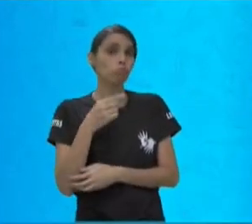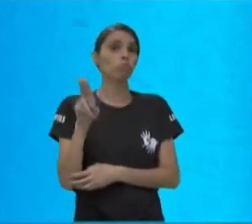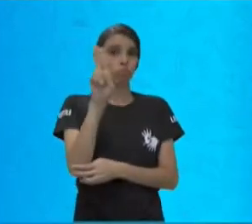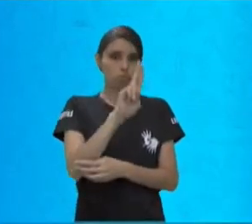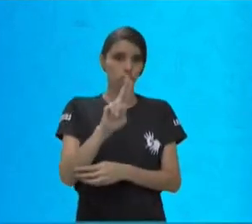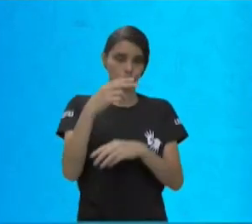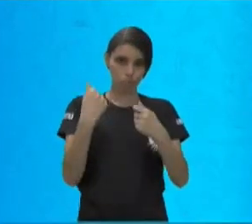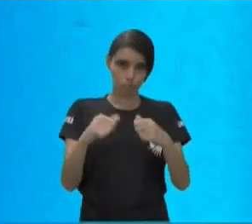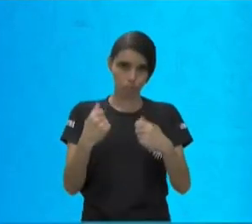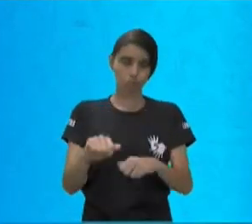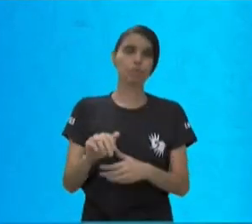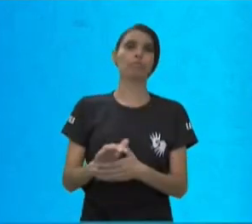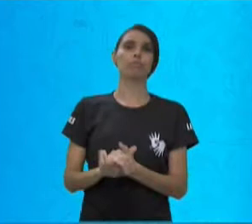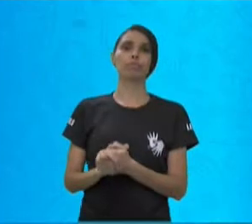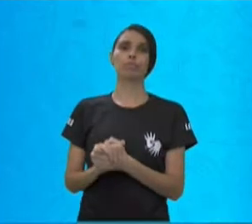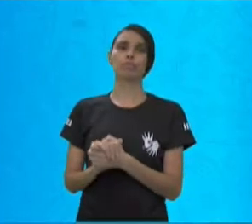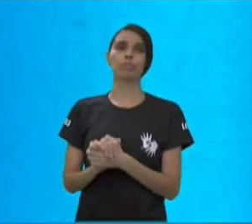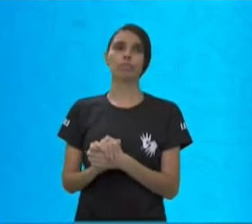peteca